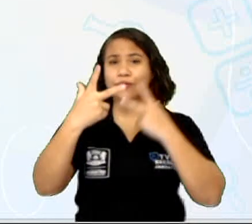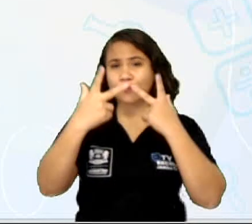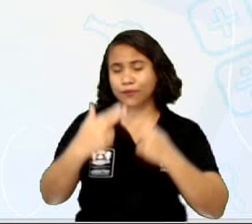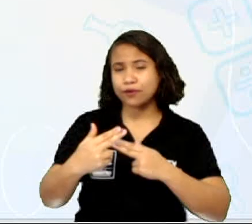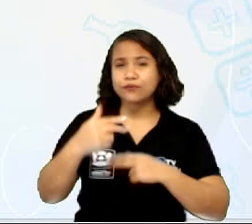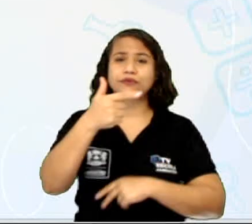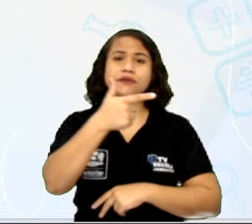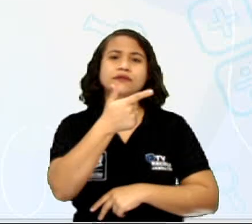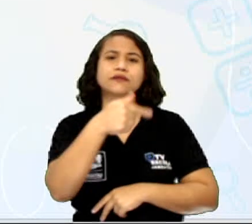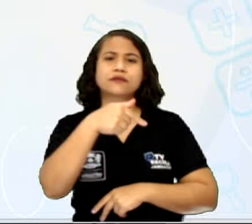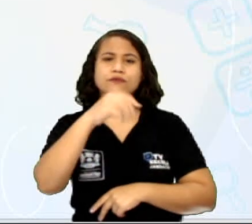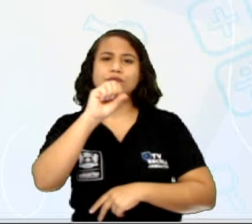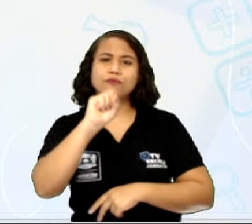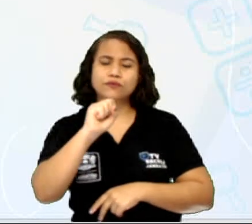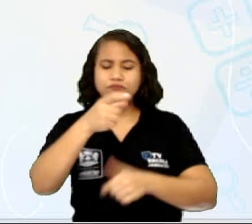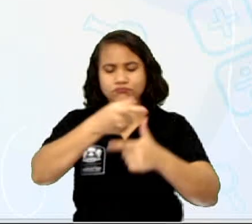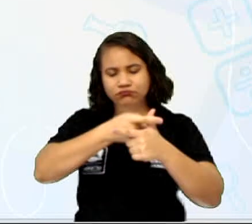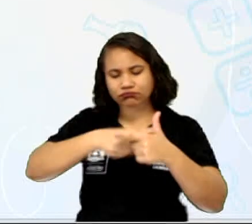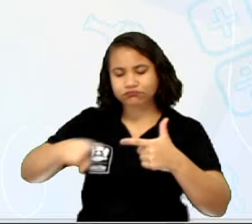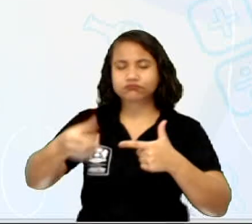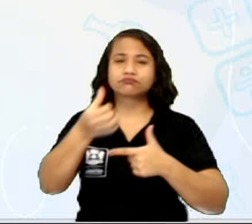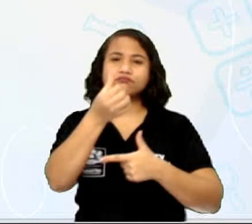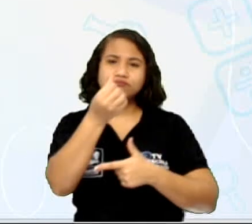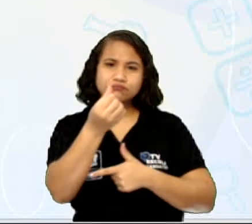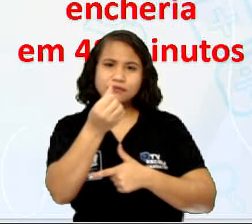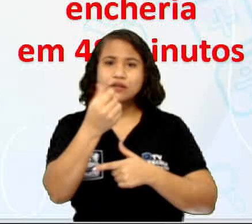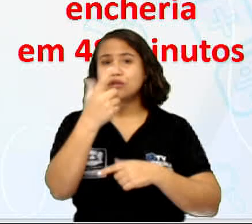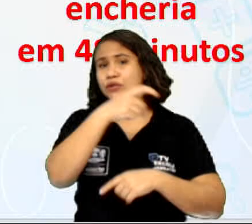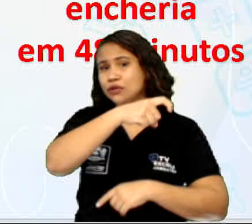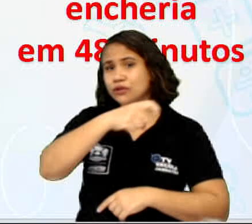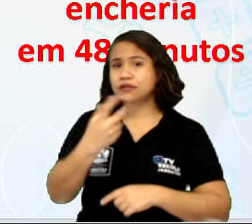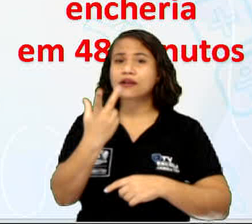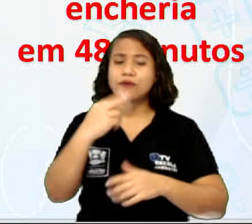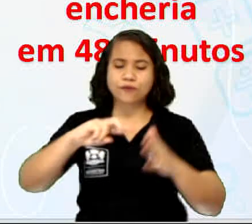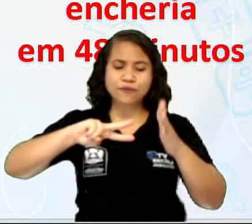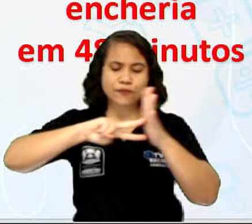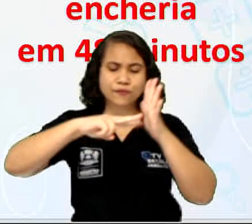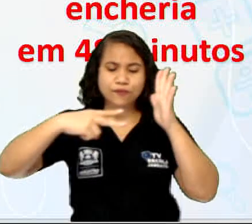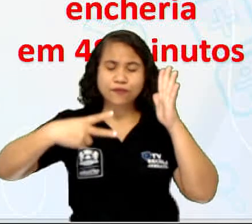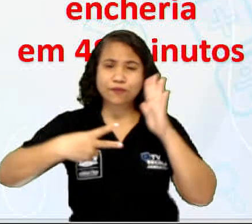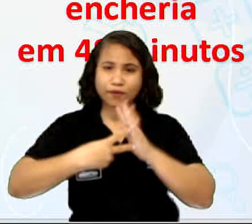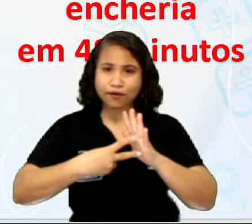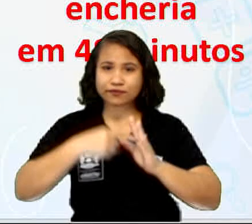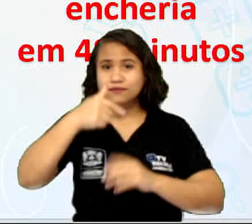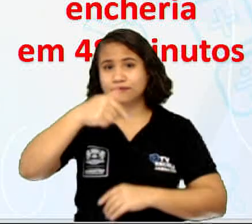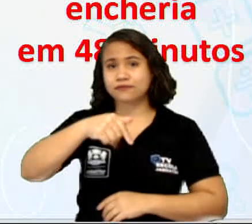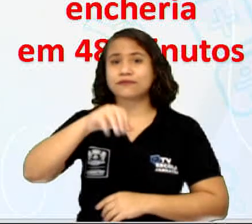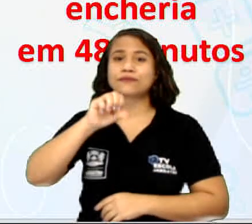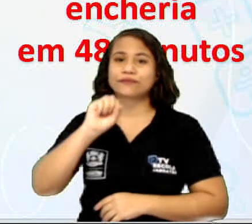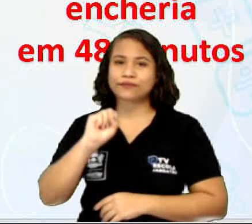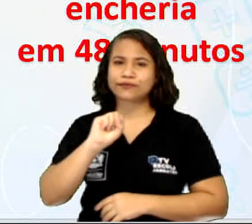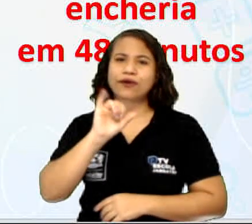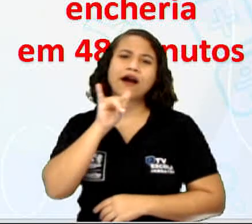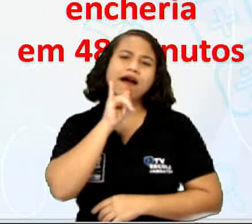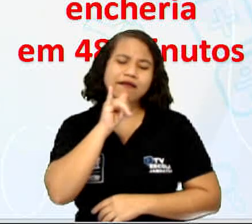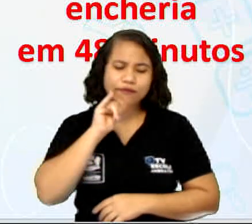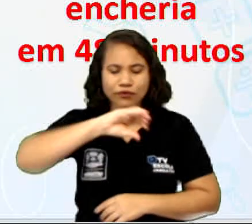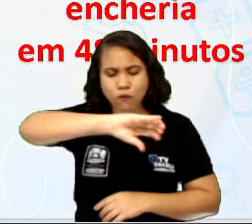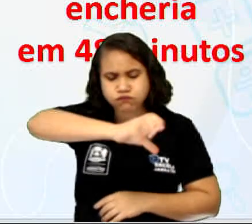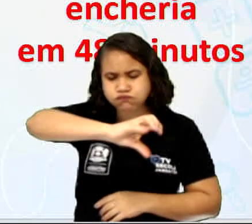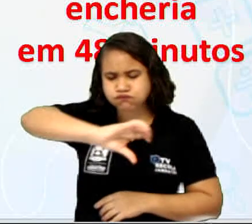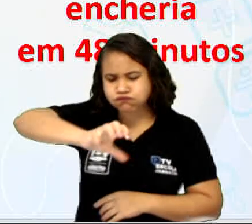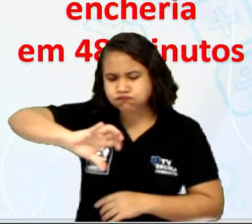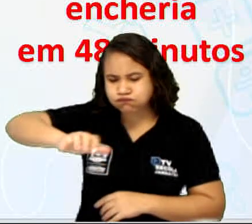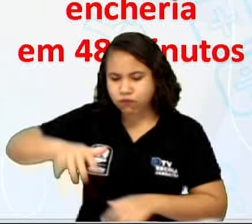288 / 6x = 48 ou seja se eu tivesse seis torneiras